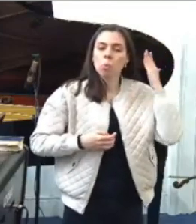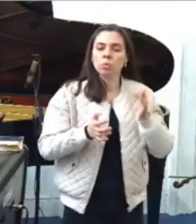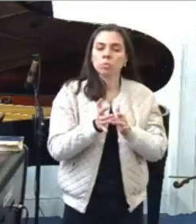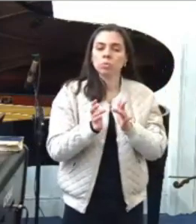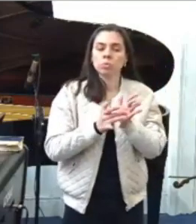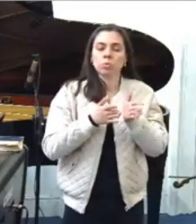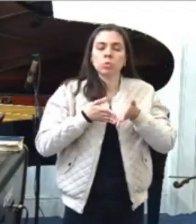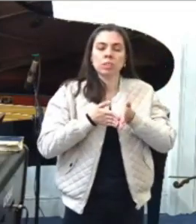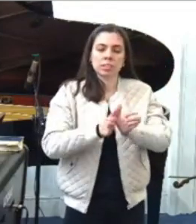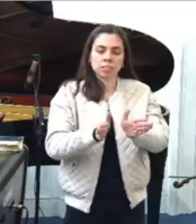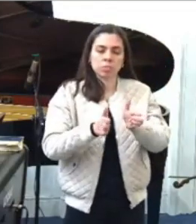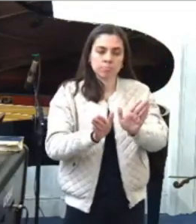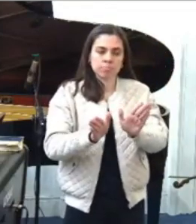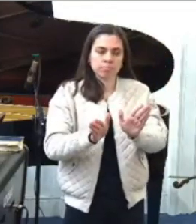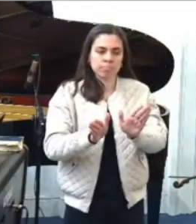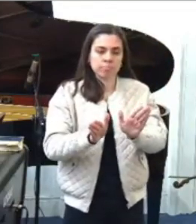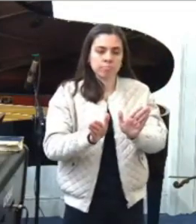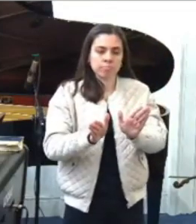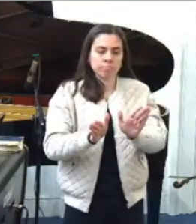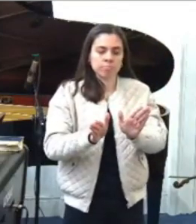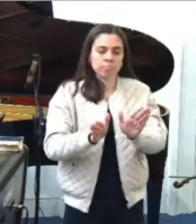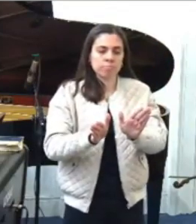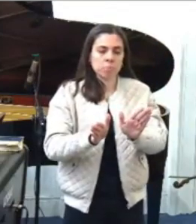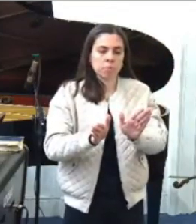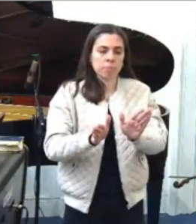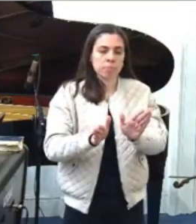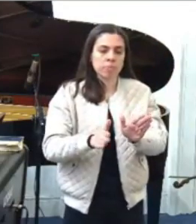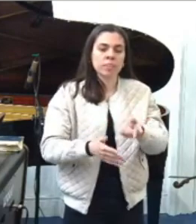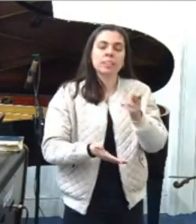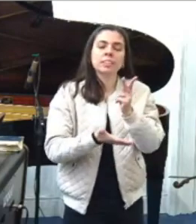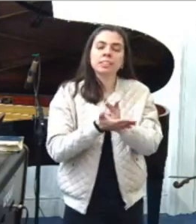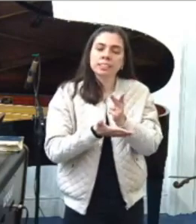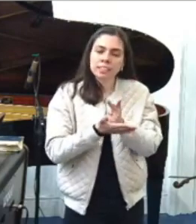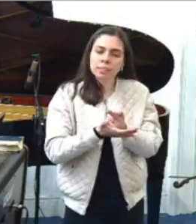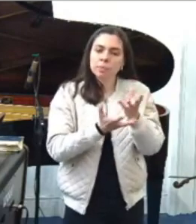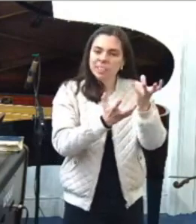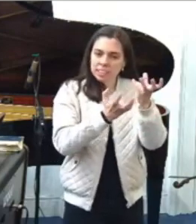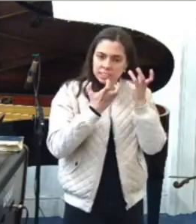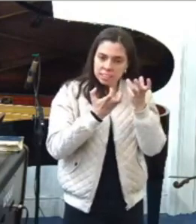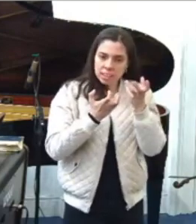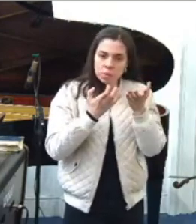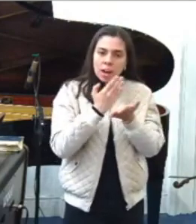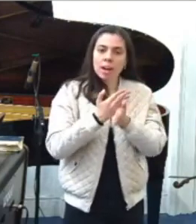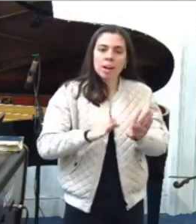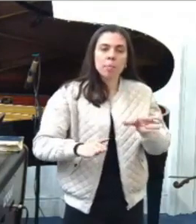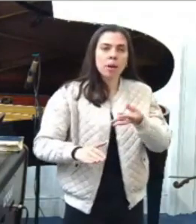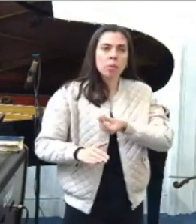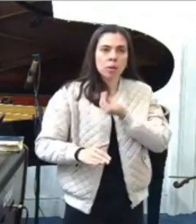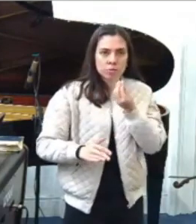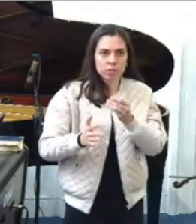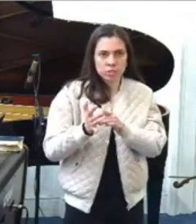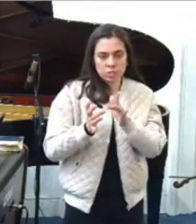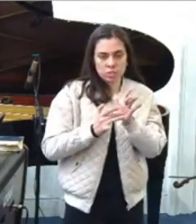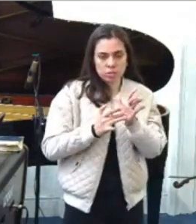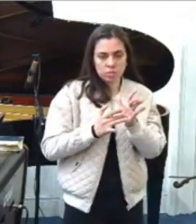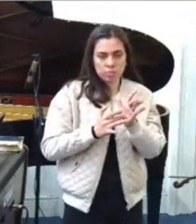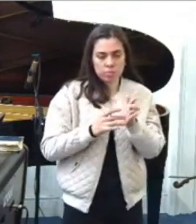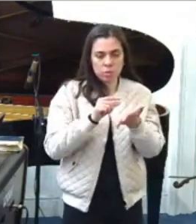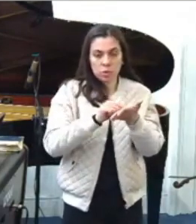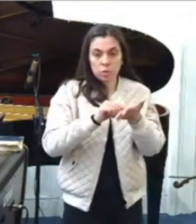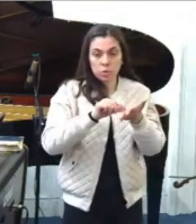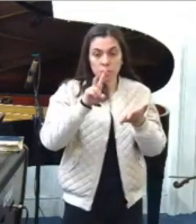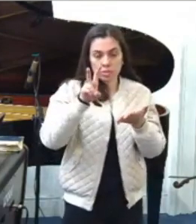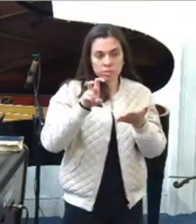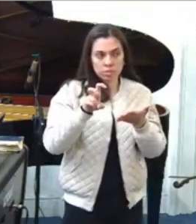talvez alcançasse êxito. Mas o objetivo de Satanás sempre foi destruir a Cristo. Mas veja o que tem no versículo